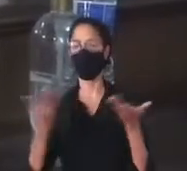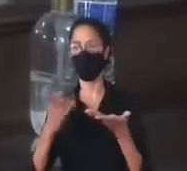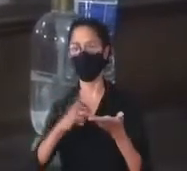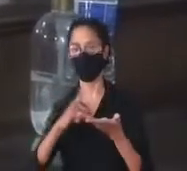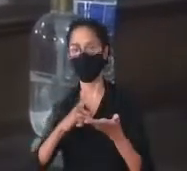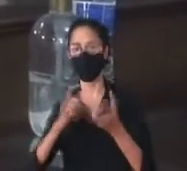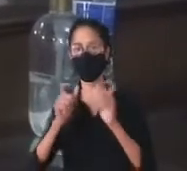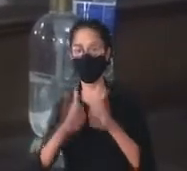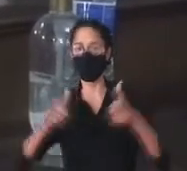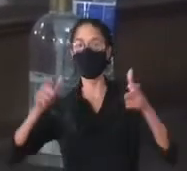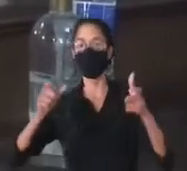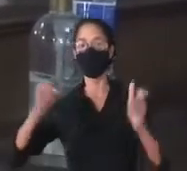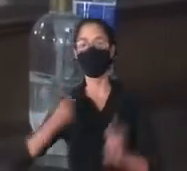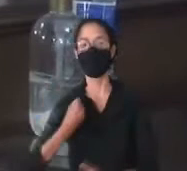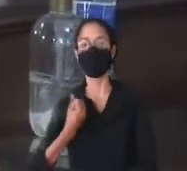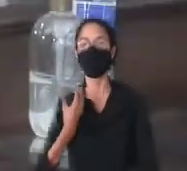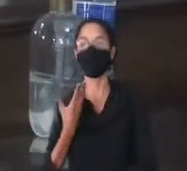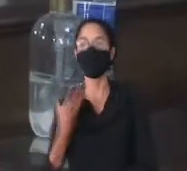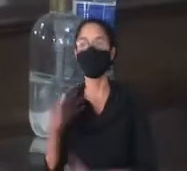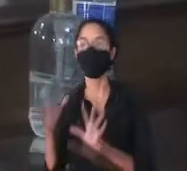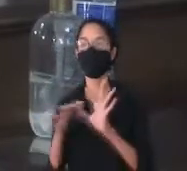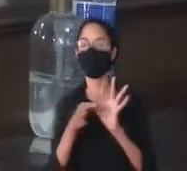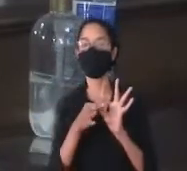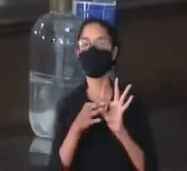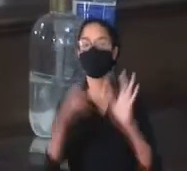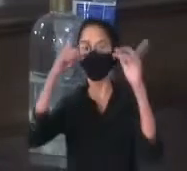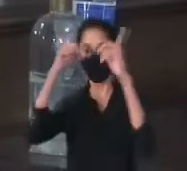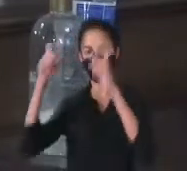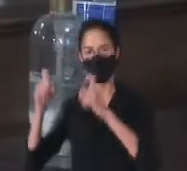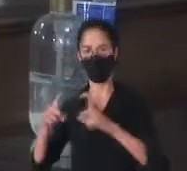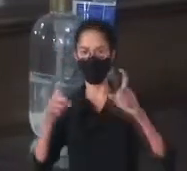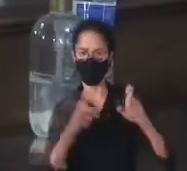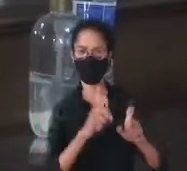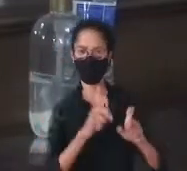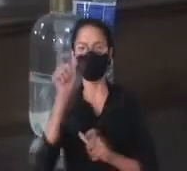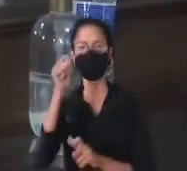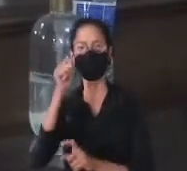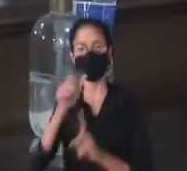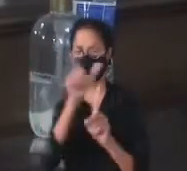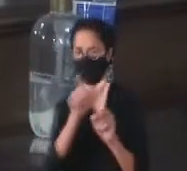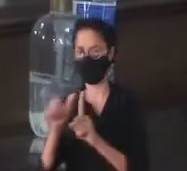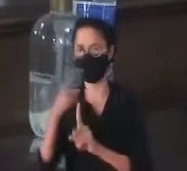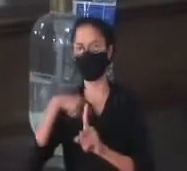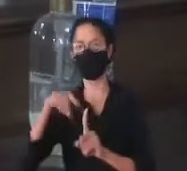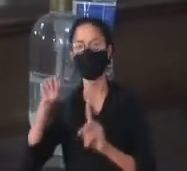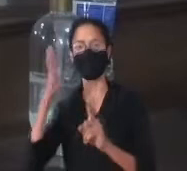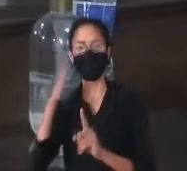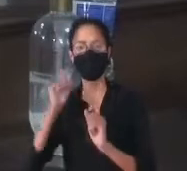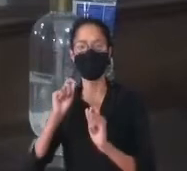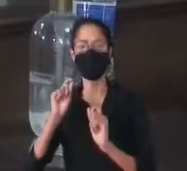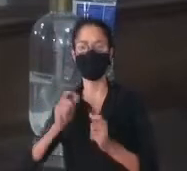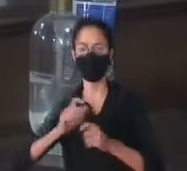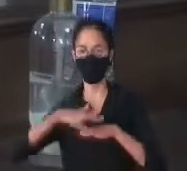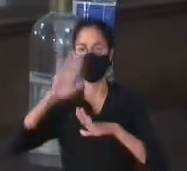muito aumento do número de violência contra mulher e como a gente sabe está aumentando também